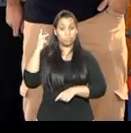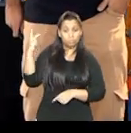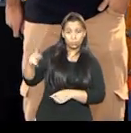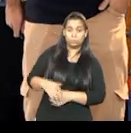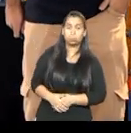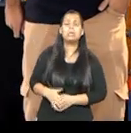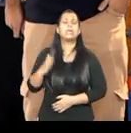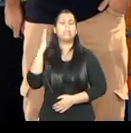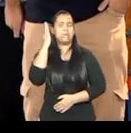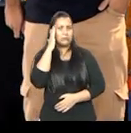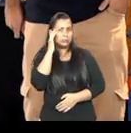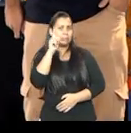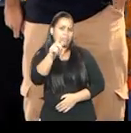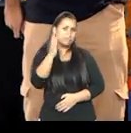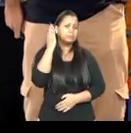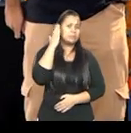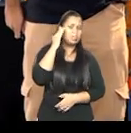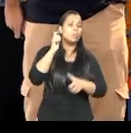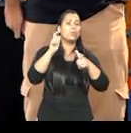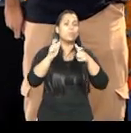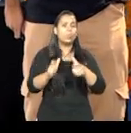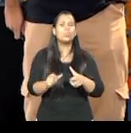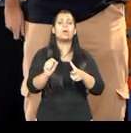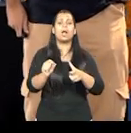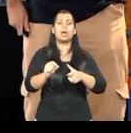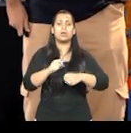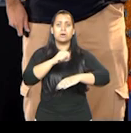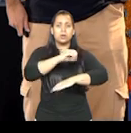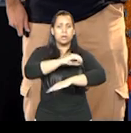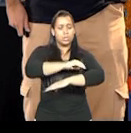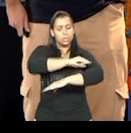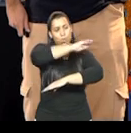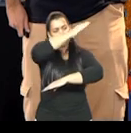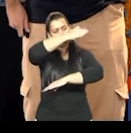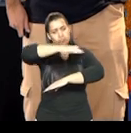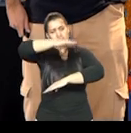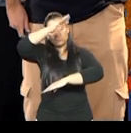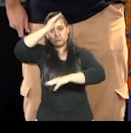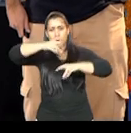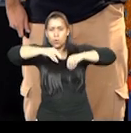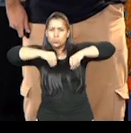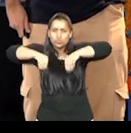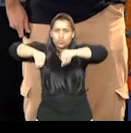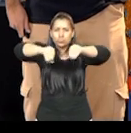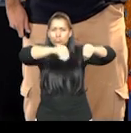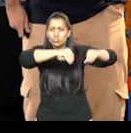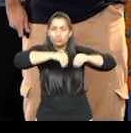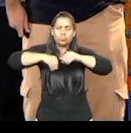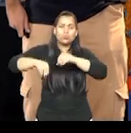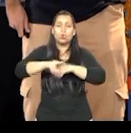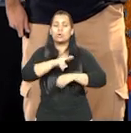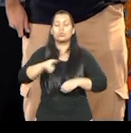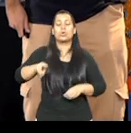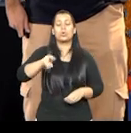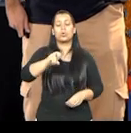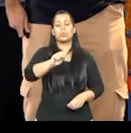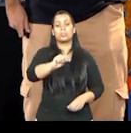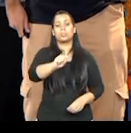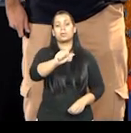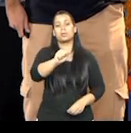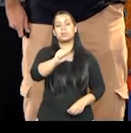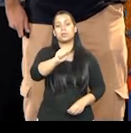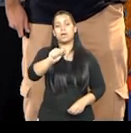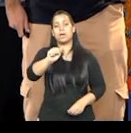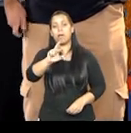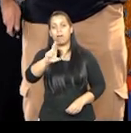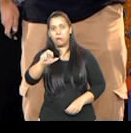que você aí de casa já ouviu falar sobre o deserto do Saara. Além de ser um dos maiores desertos do mundo, ele nos auxilia a dividir